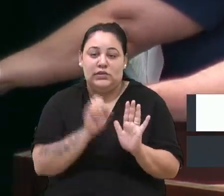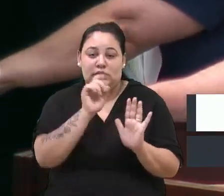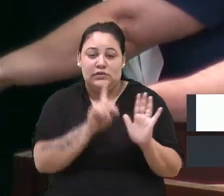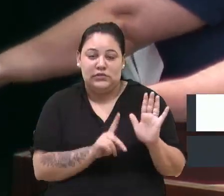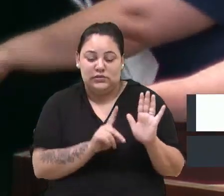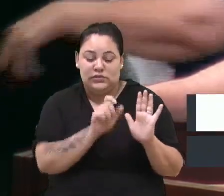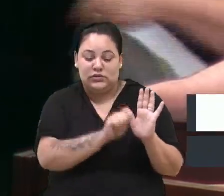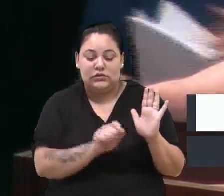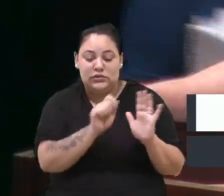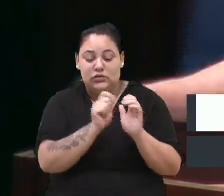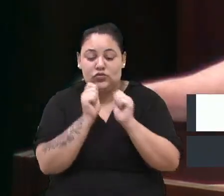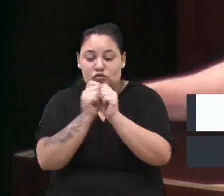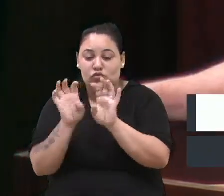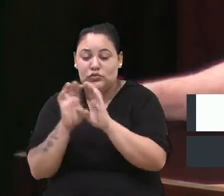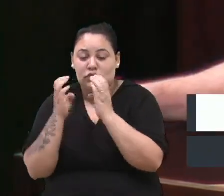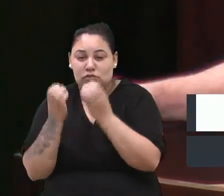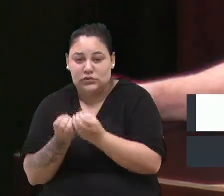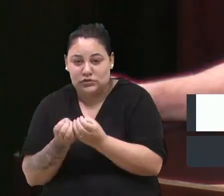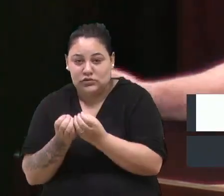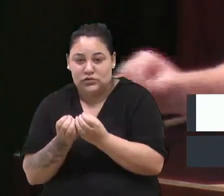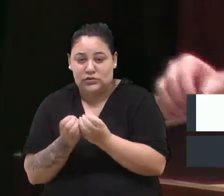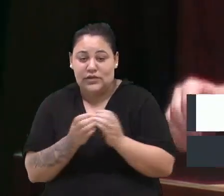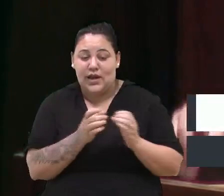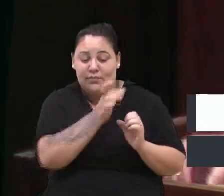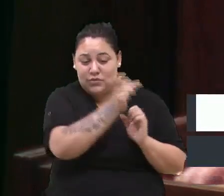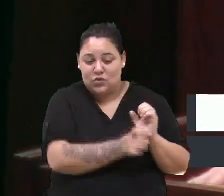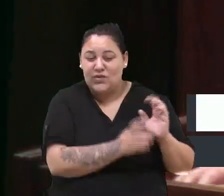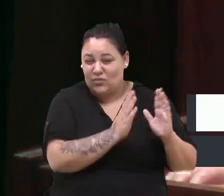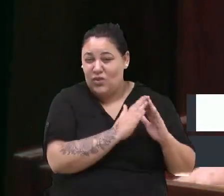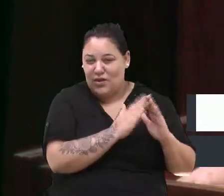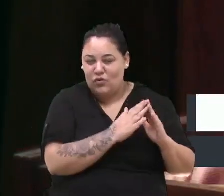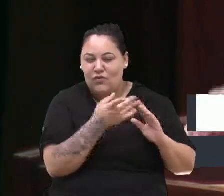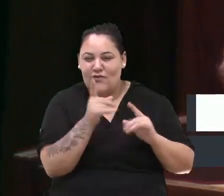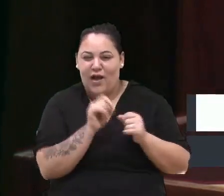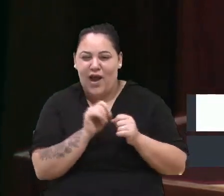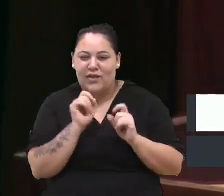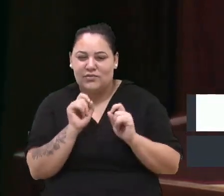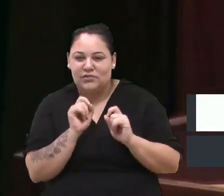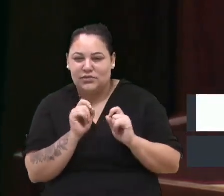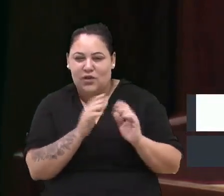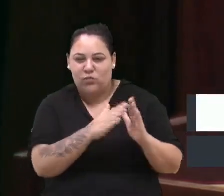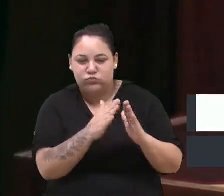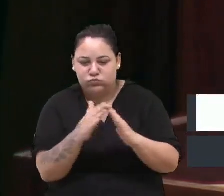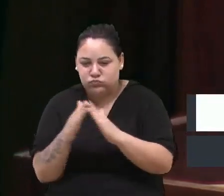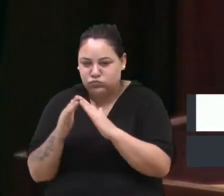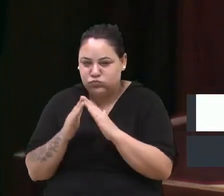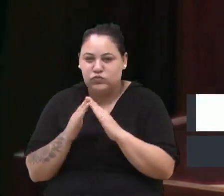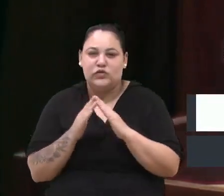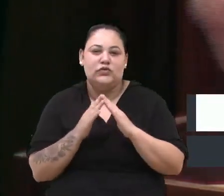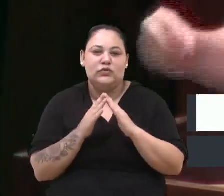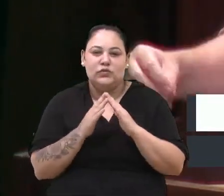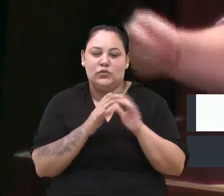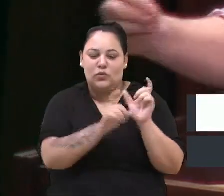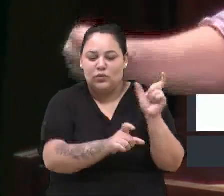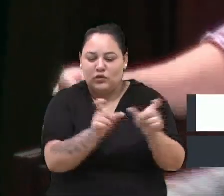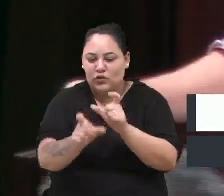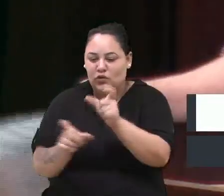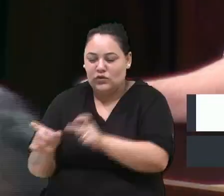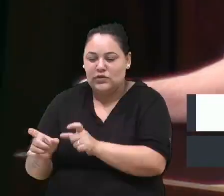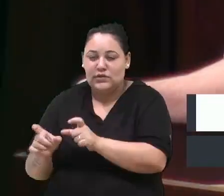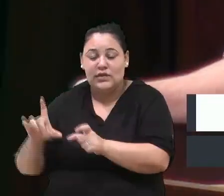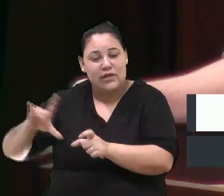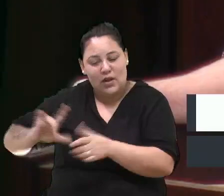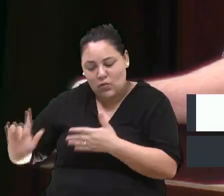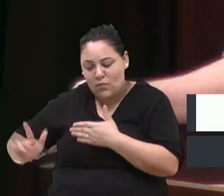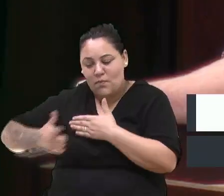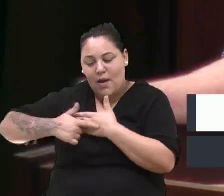sua comunidade e também faz com que todos os moradores acabam sendo vigilantes, acabam sendo cuidadores destas